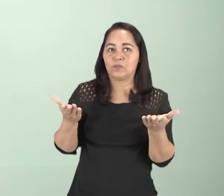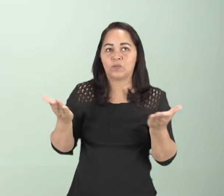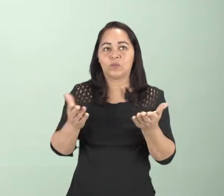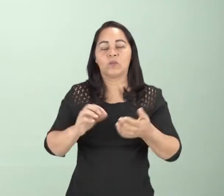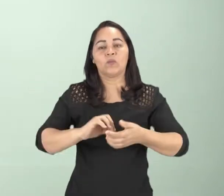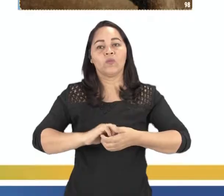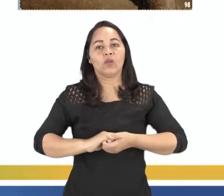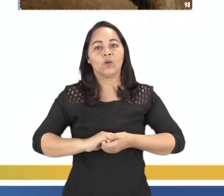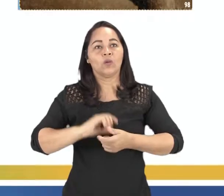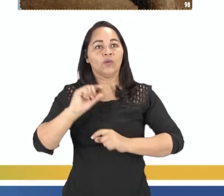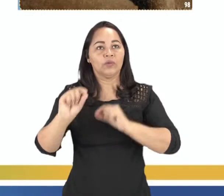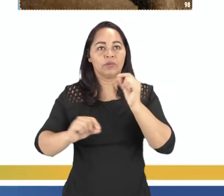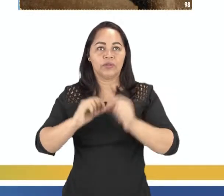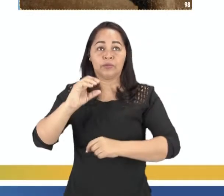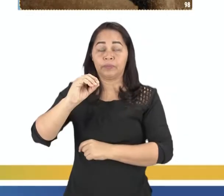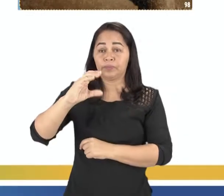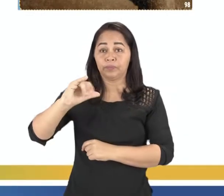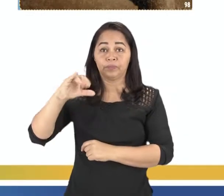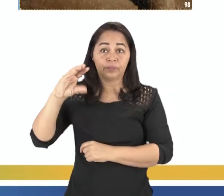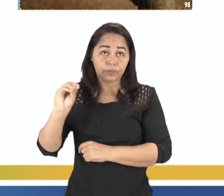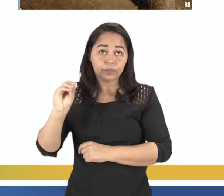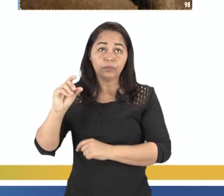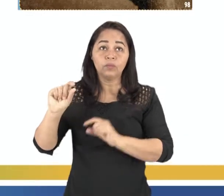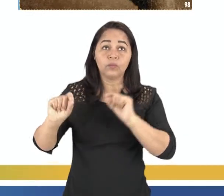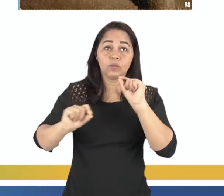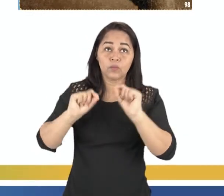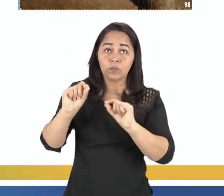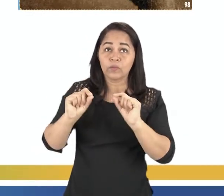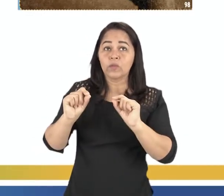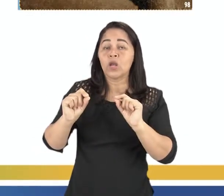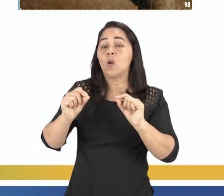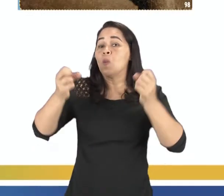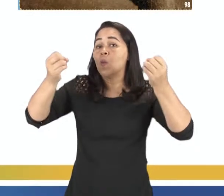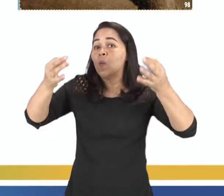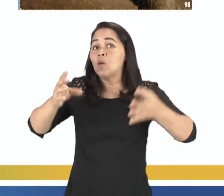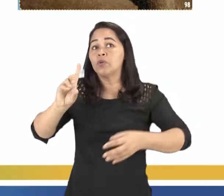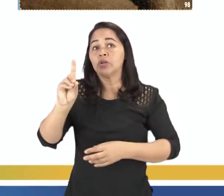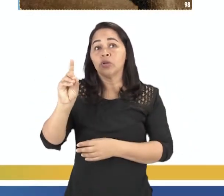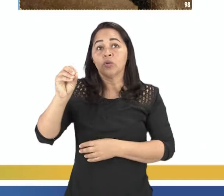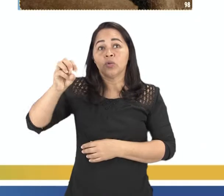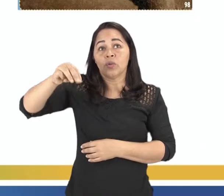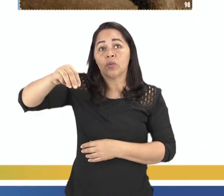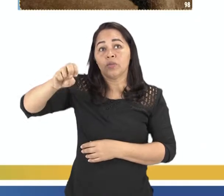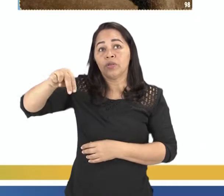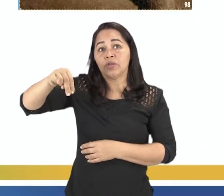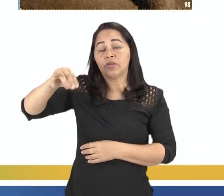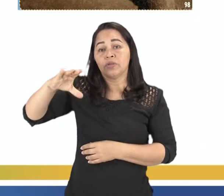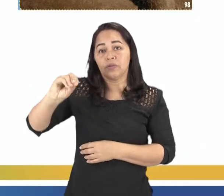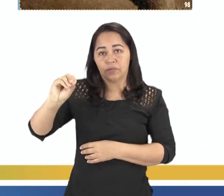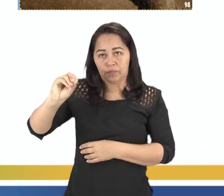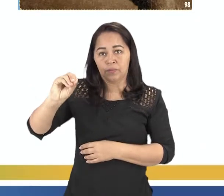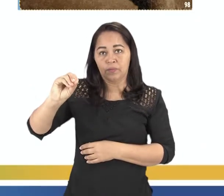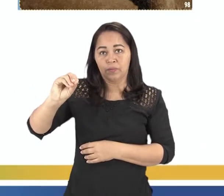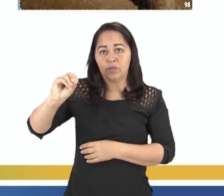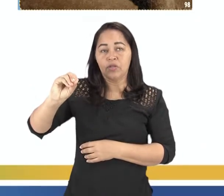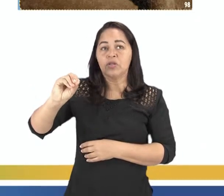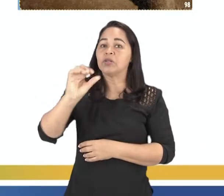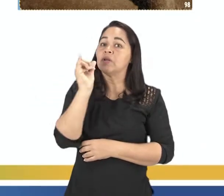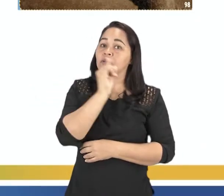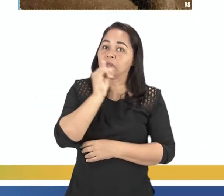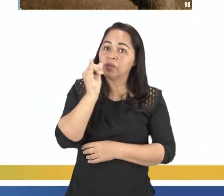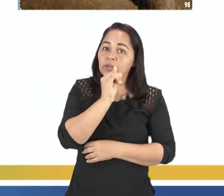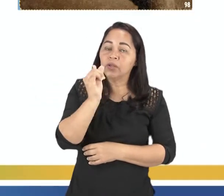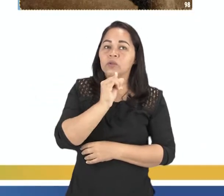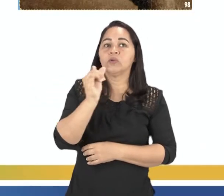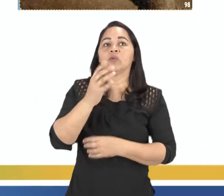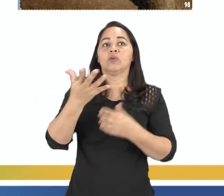especificamente Domênico de Masi, que fala sobre isso, sobre o tempo de ócio, sobre o ócio, O ócio, ele